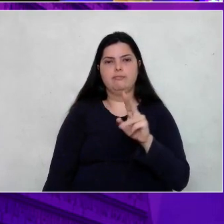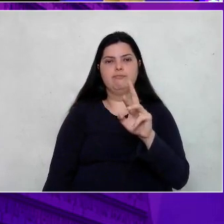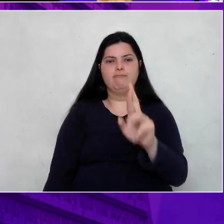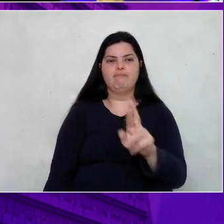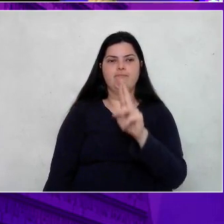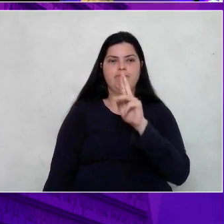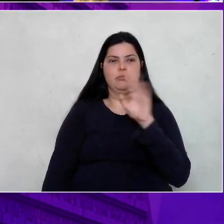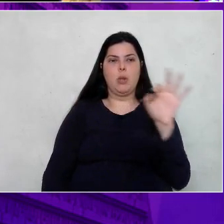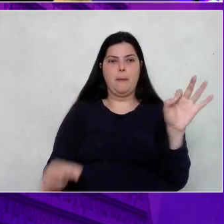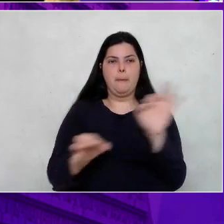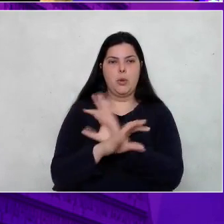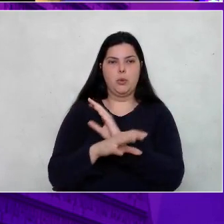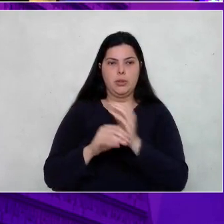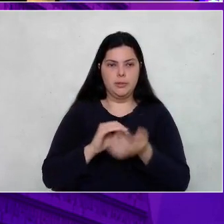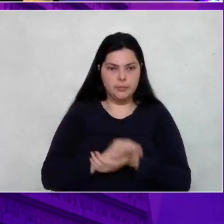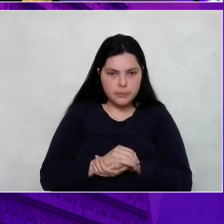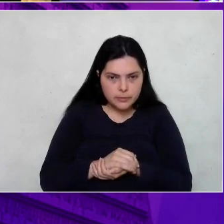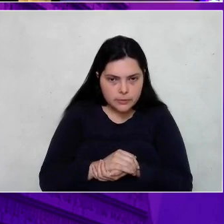Então,